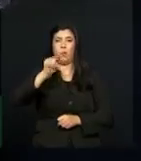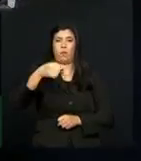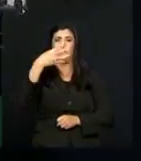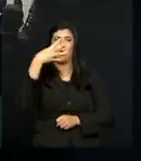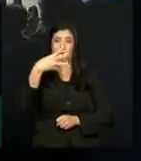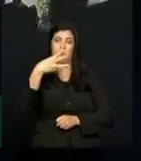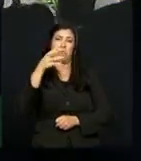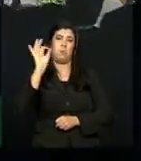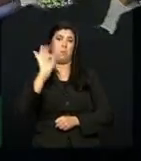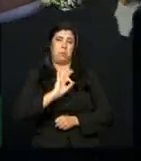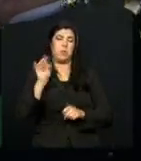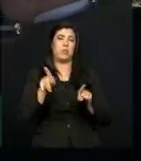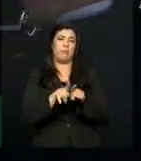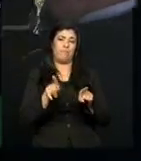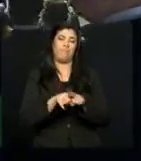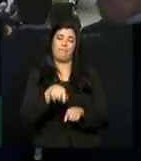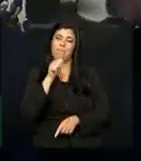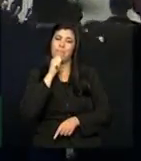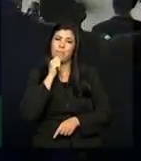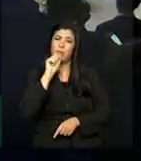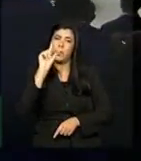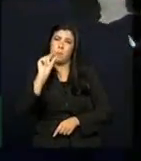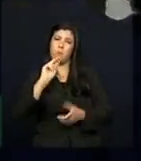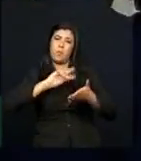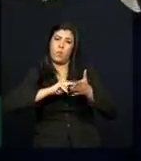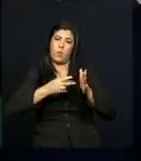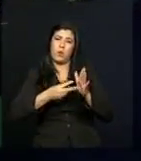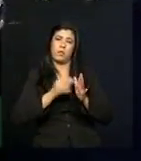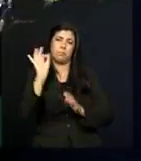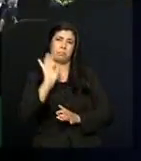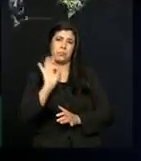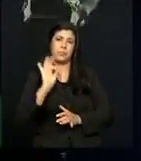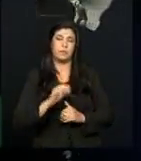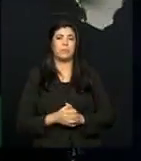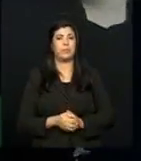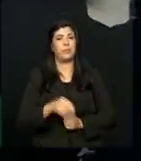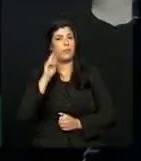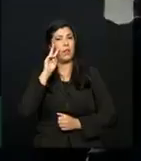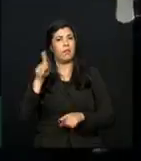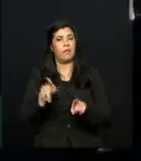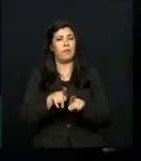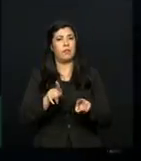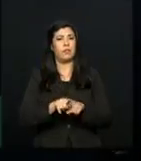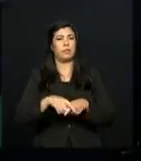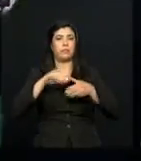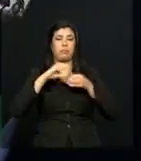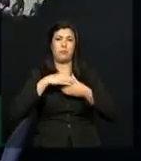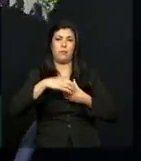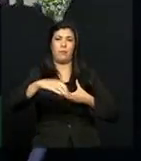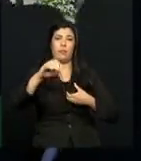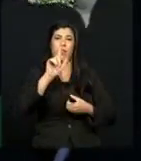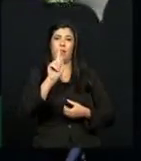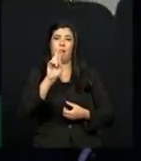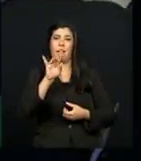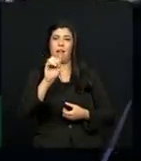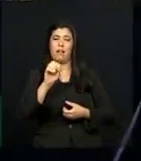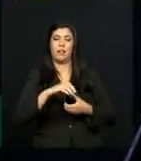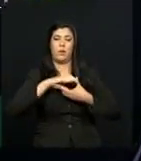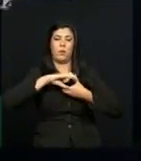9,94%, ainda uma participação relativamente pequena. E agora a gente vê imagens da galeria do plenário da Câmara dos